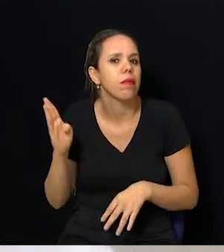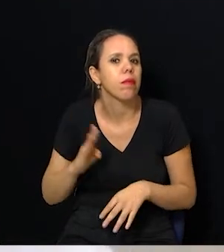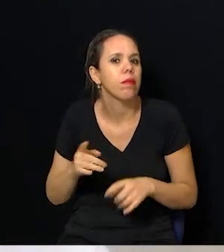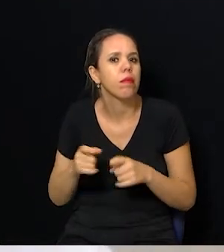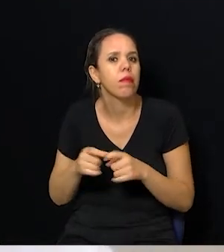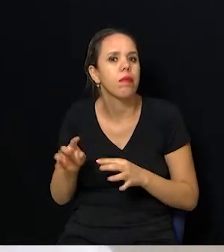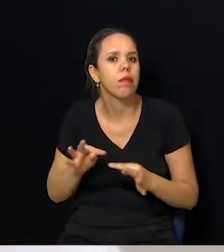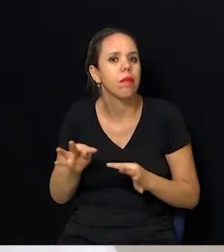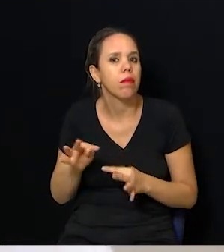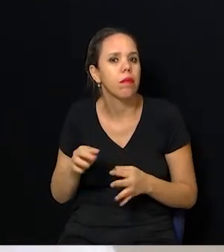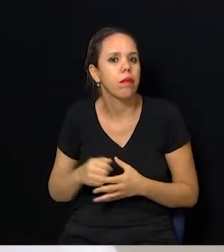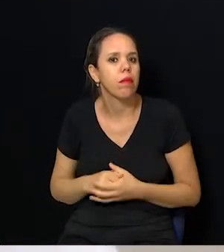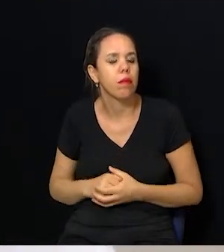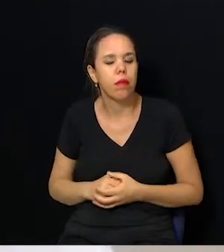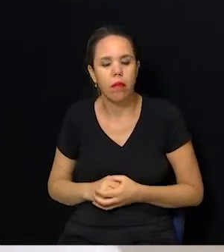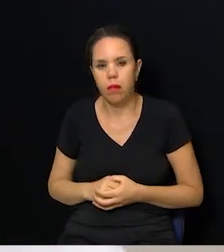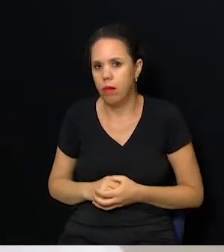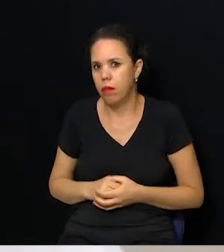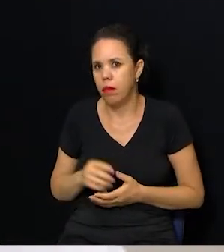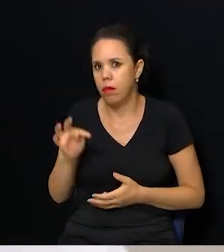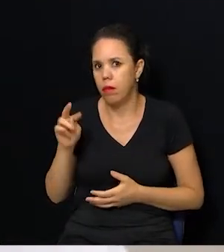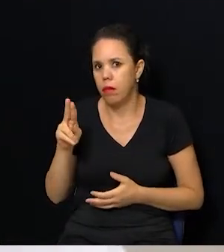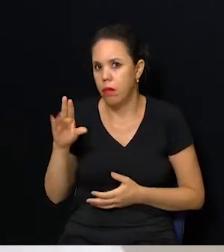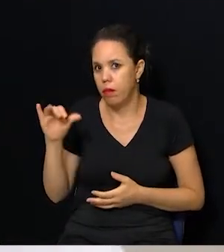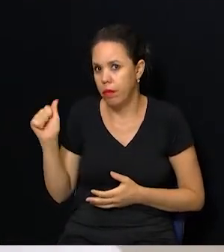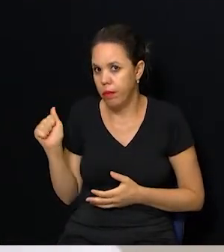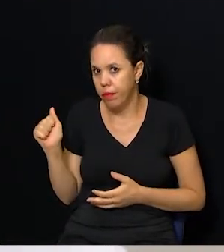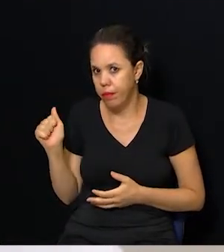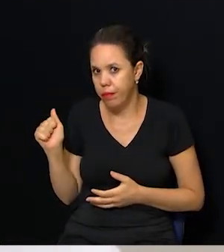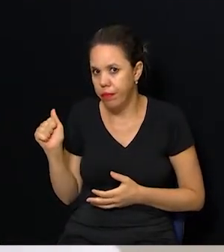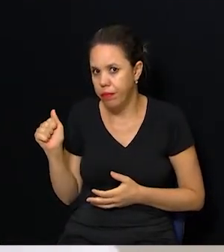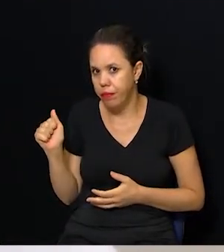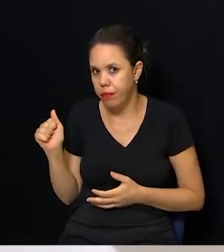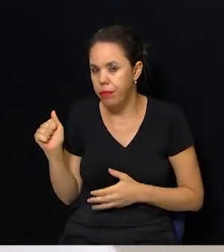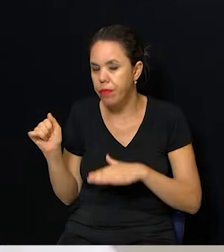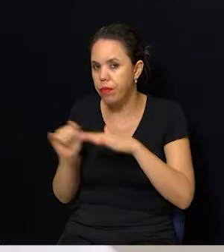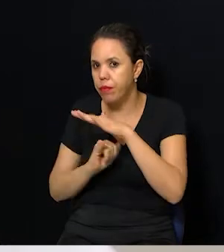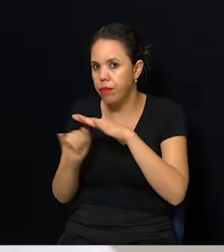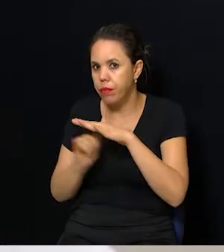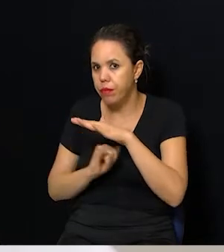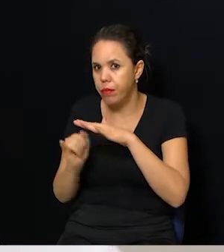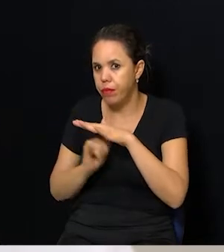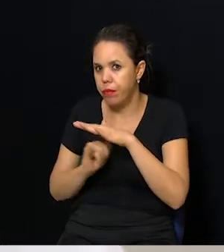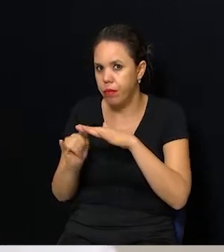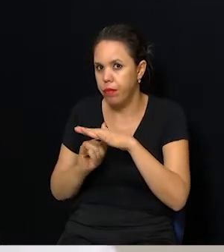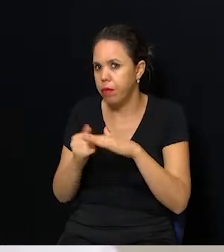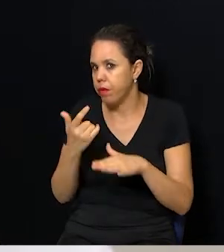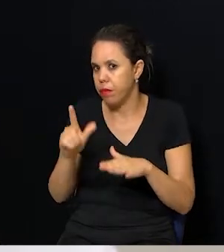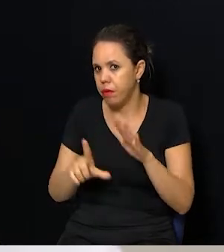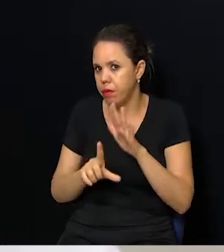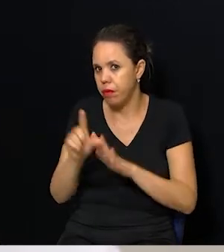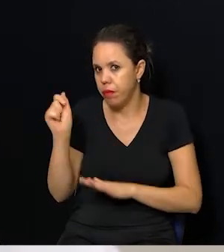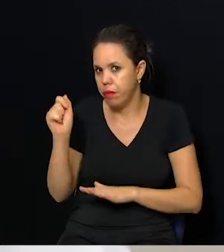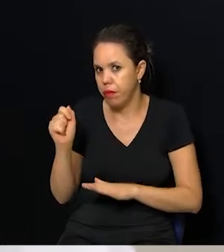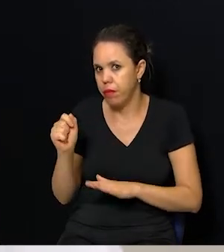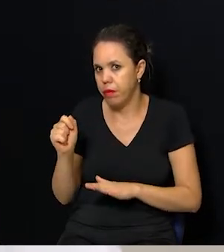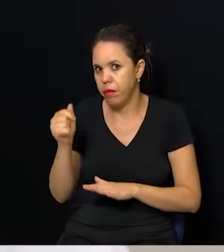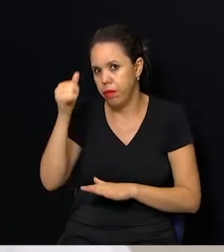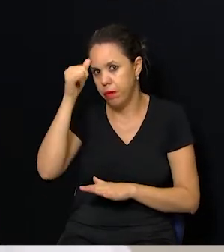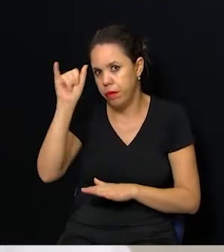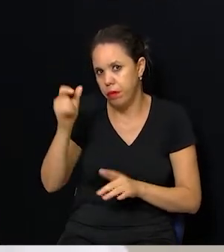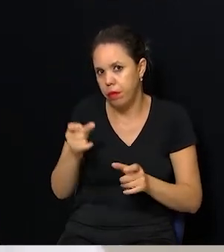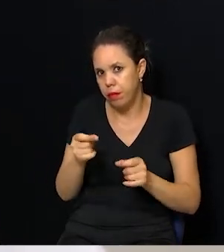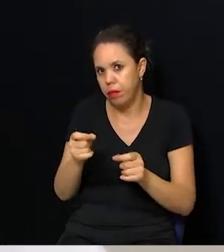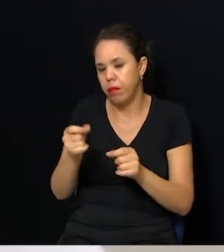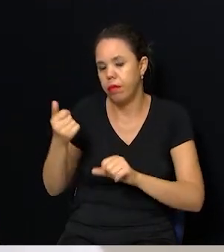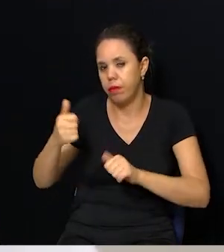de Pediatria e também do TUCA, que é uma instituição sem fins lucrativos para o câncer infantil,